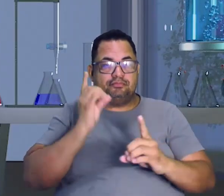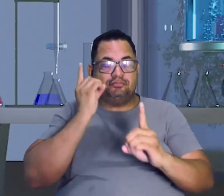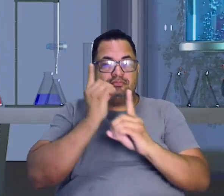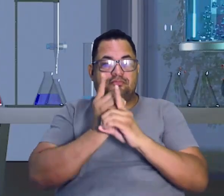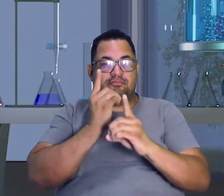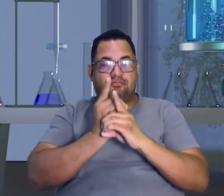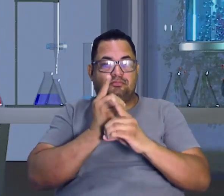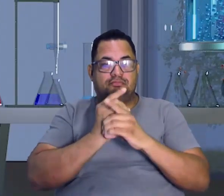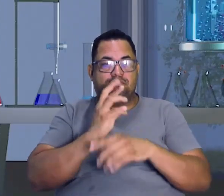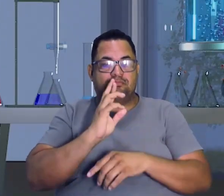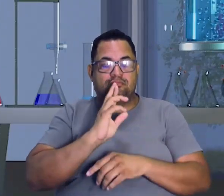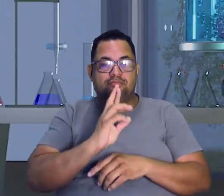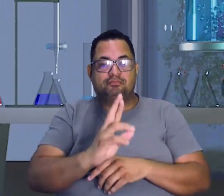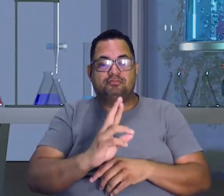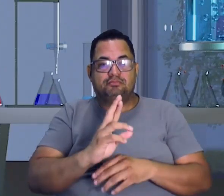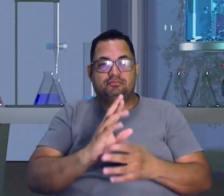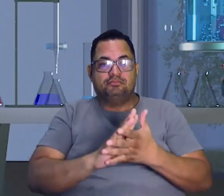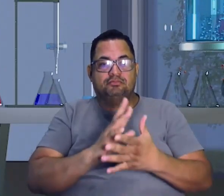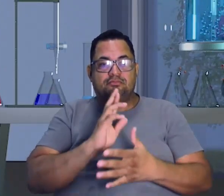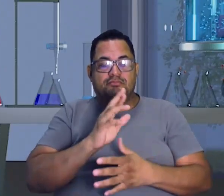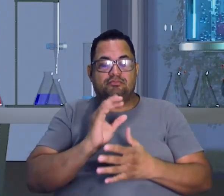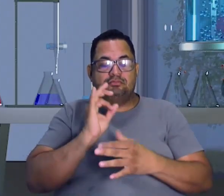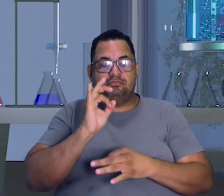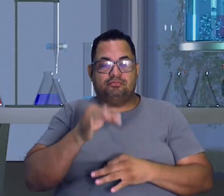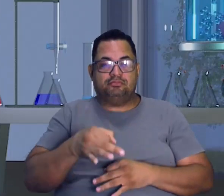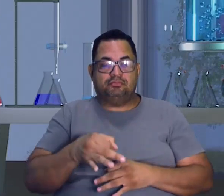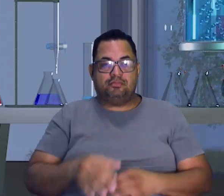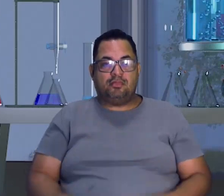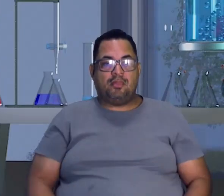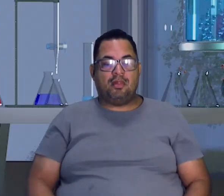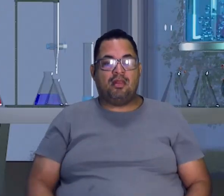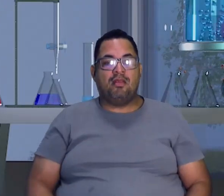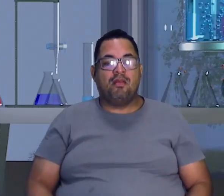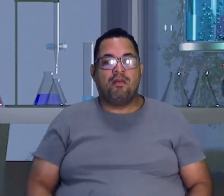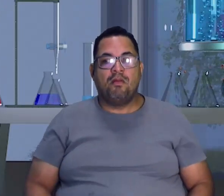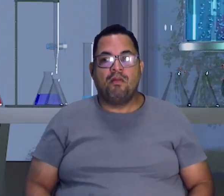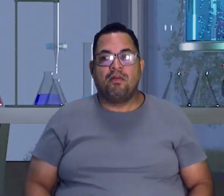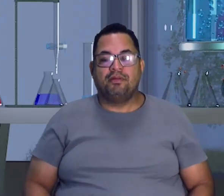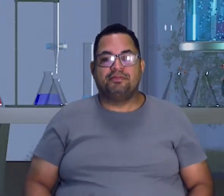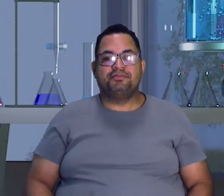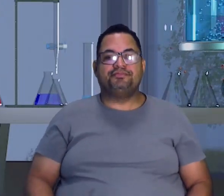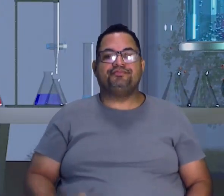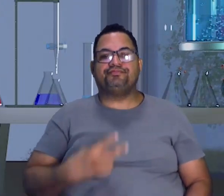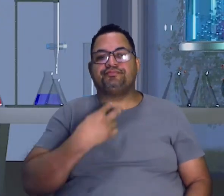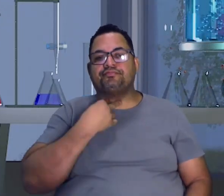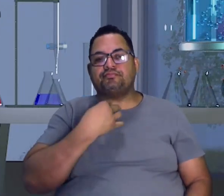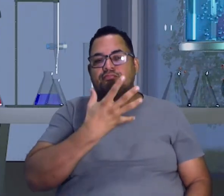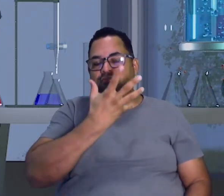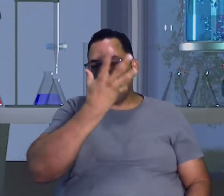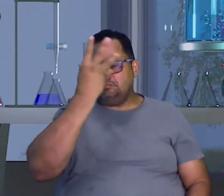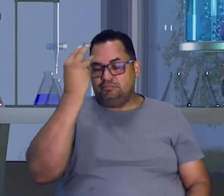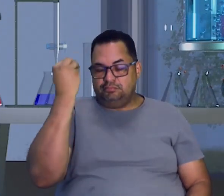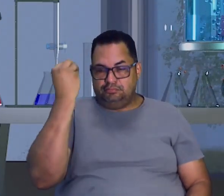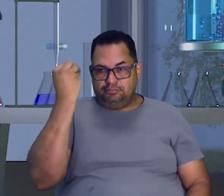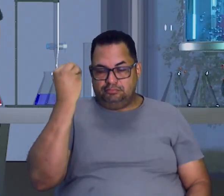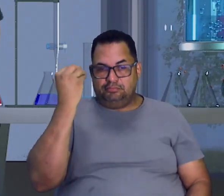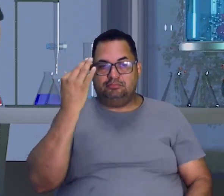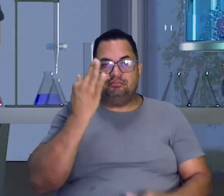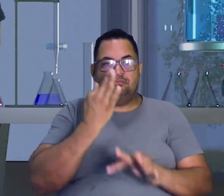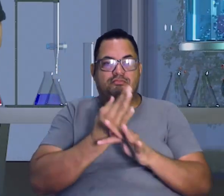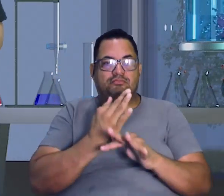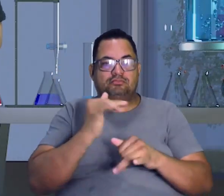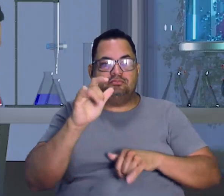chegar exatamente na resposta certa. Não esquecendo de que, olha aí, fisicamente, você está trabalhando